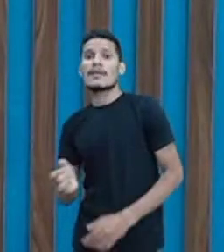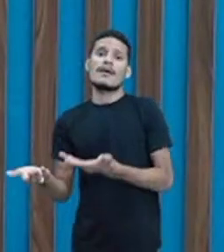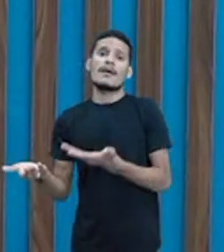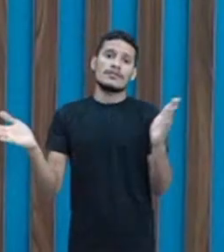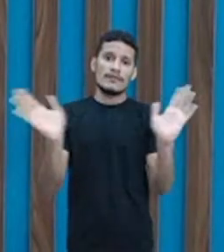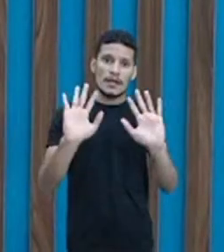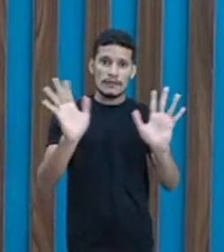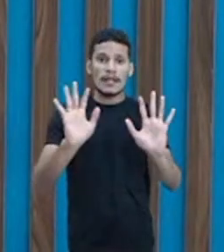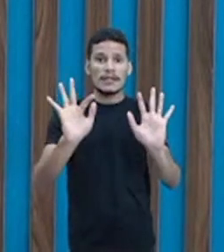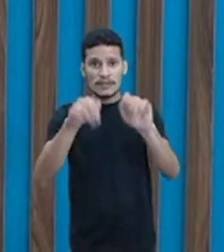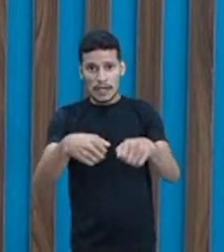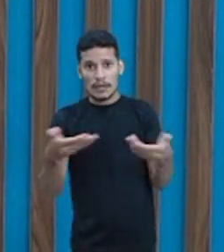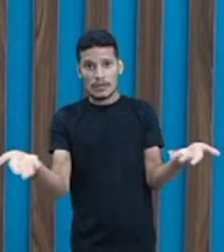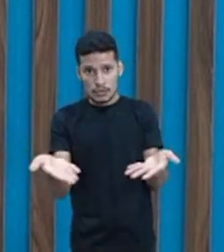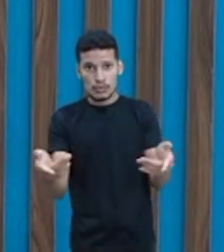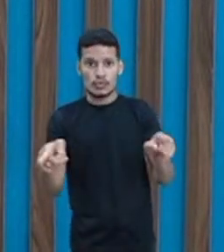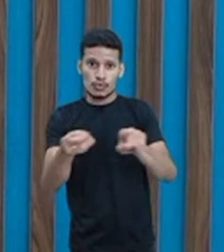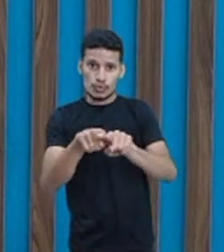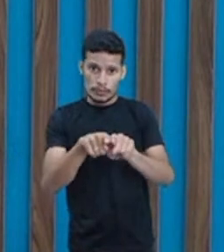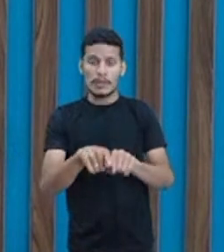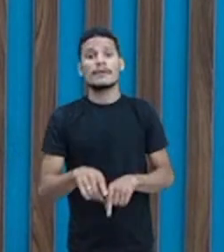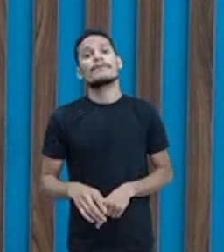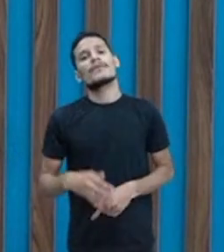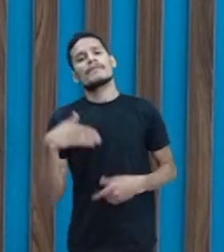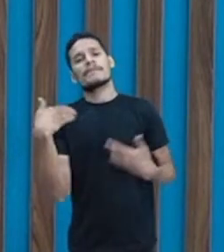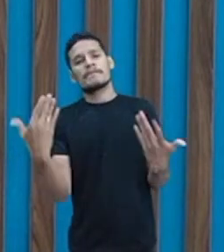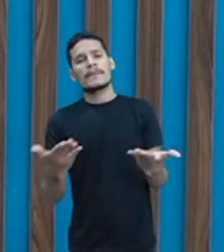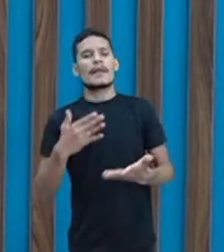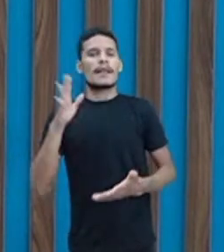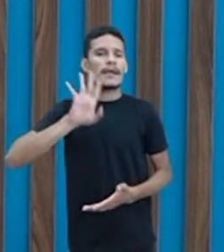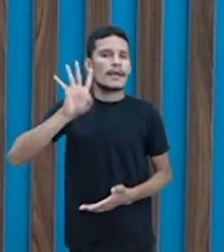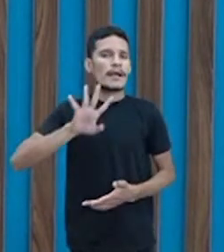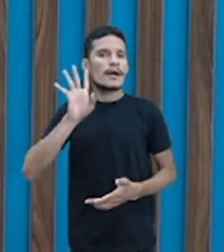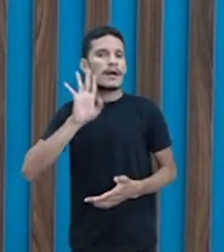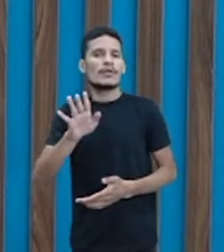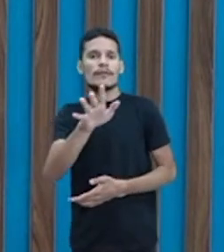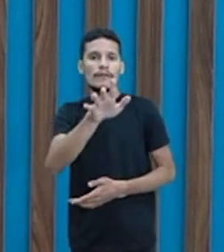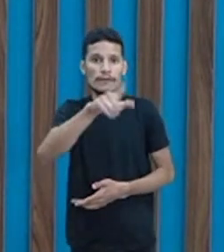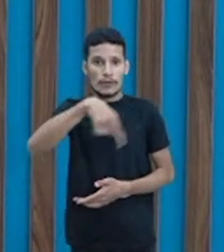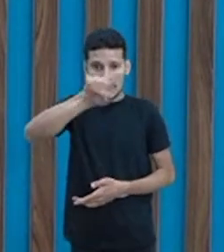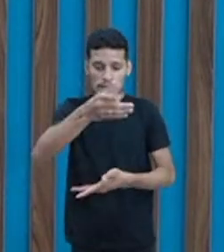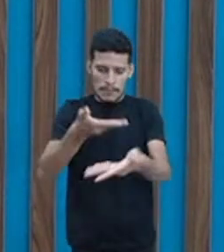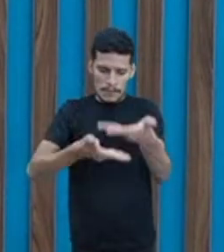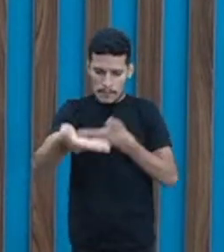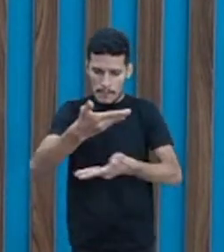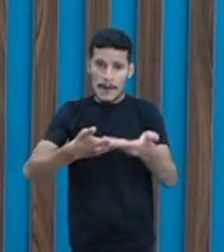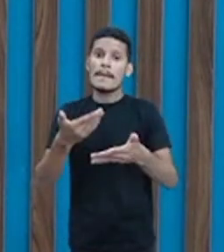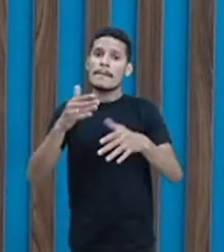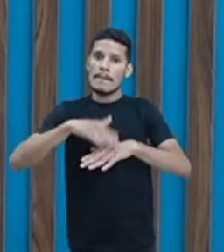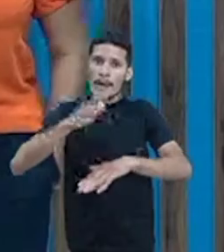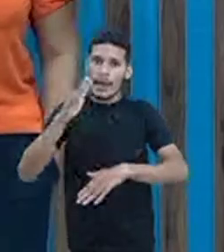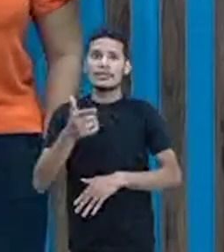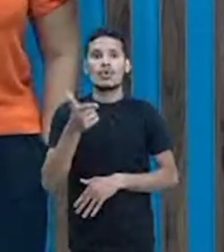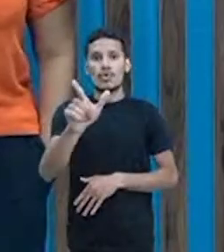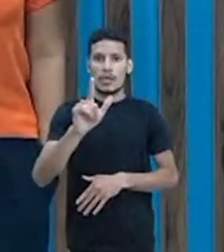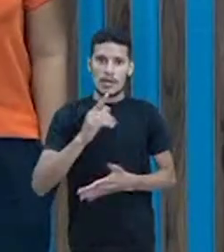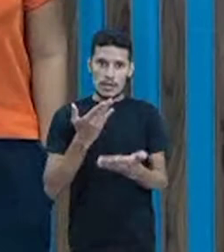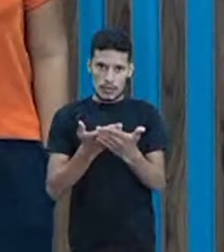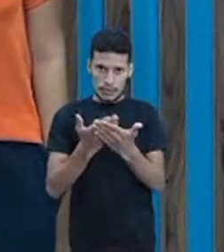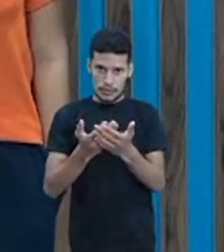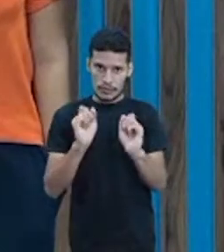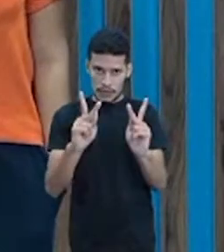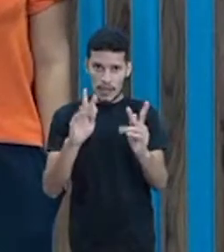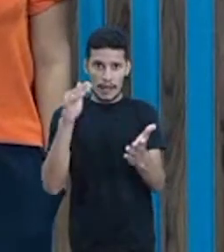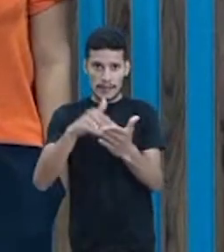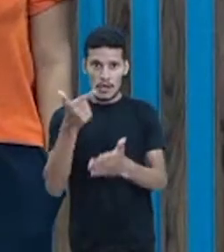vocês e a gente acaba a aula. Muito massa ficar com vocês. Espero que vocês interajam mais na próxima aula, tá certo? Um cheiro e até breve.